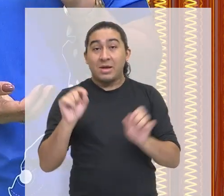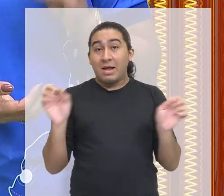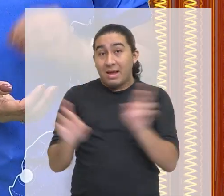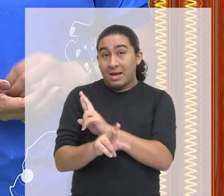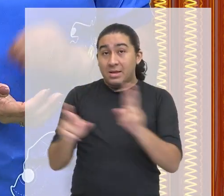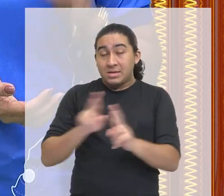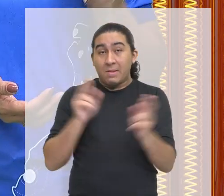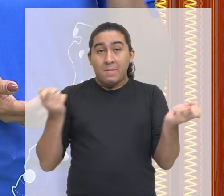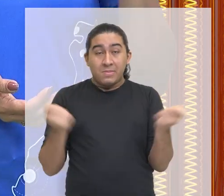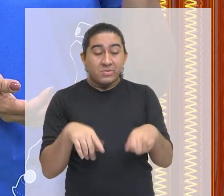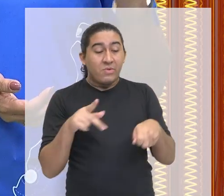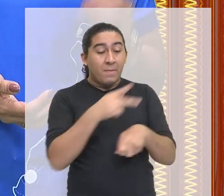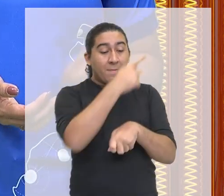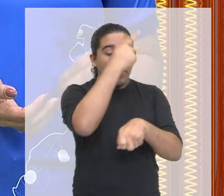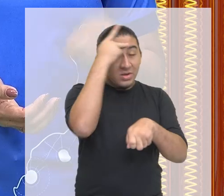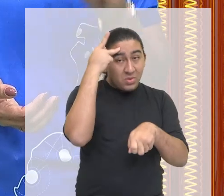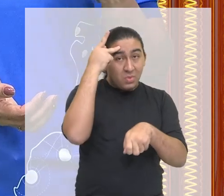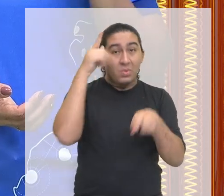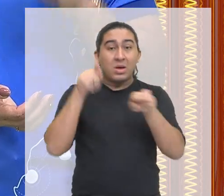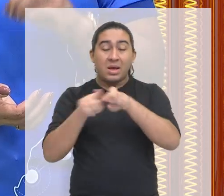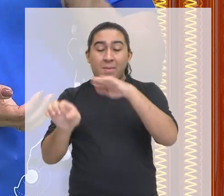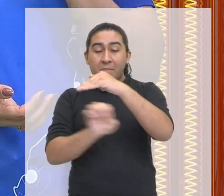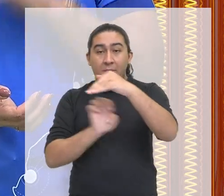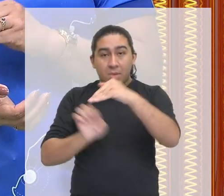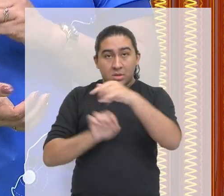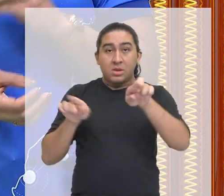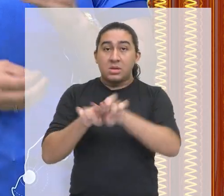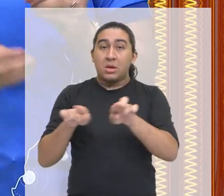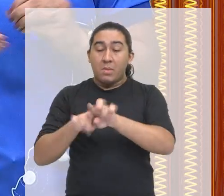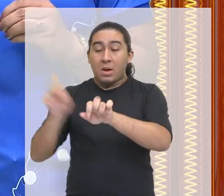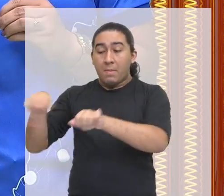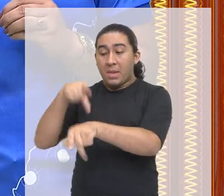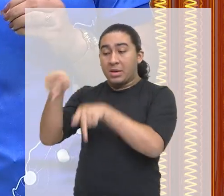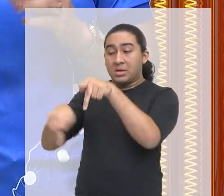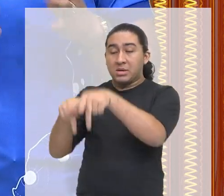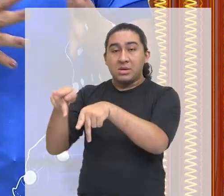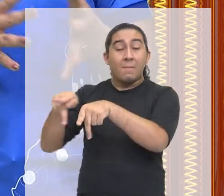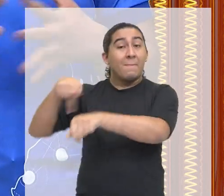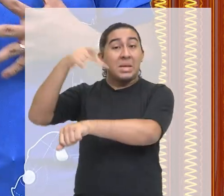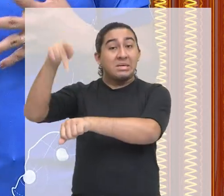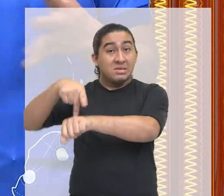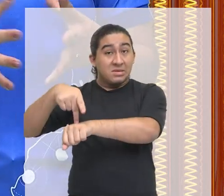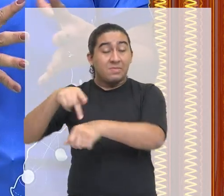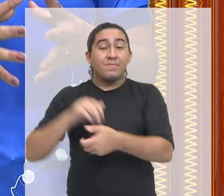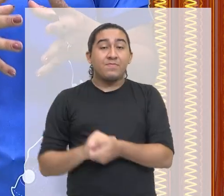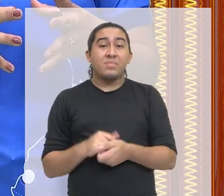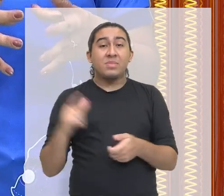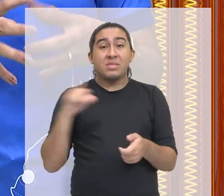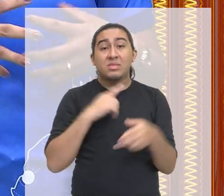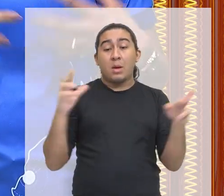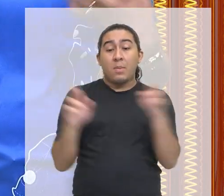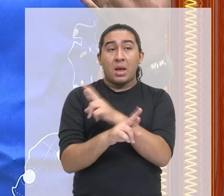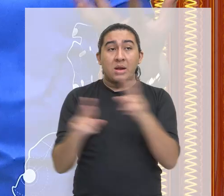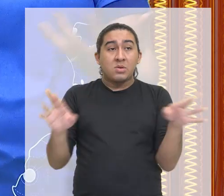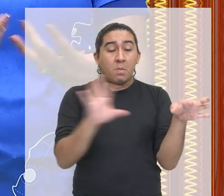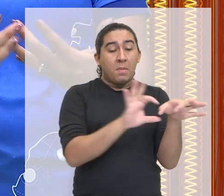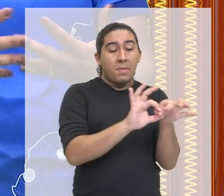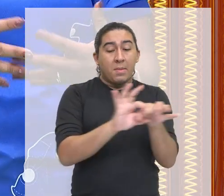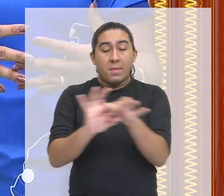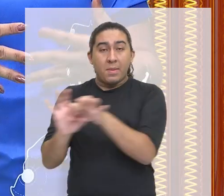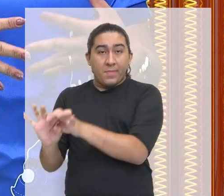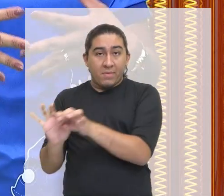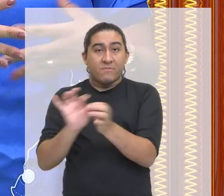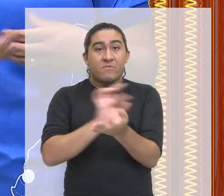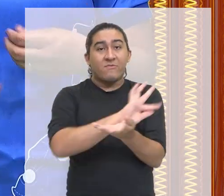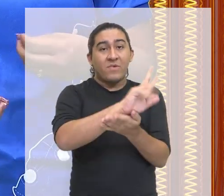interconexão entre pessoas, empresas e nações. O que seria isso, né? Há uma conexão entre várias